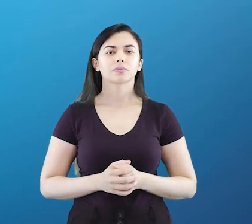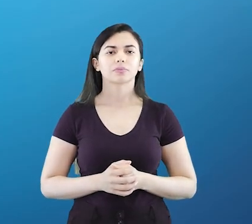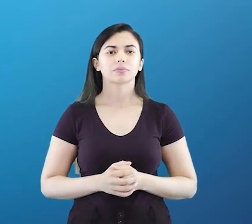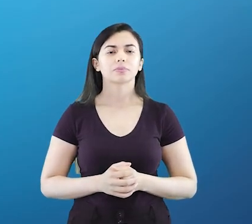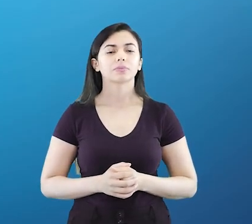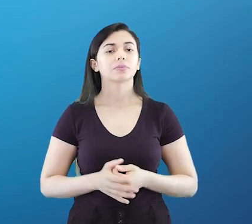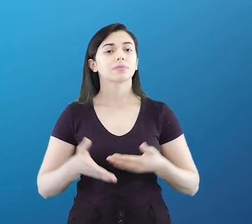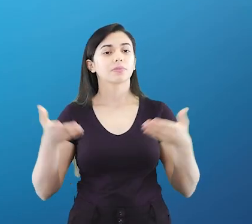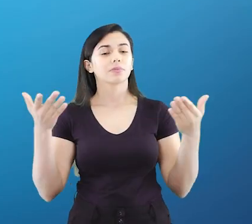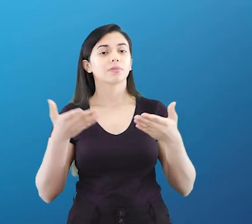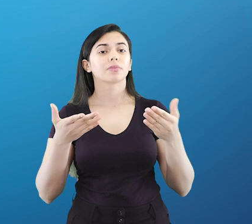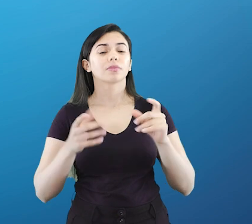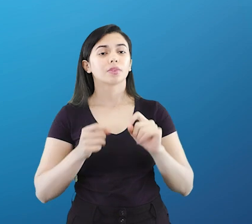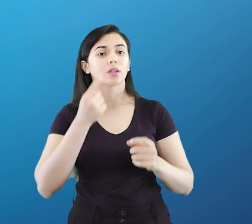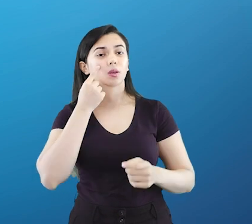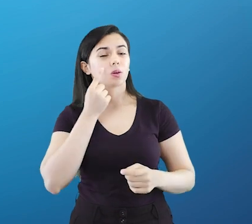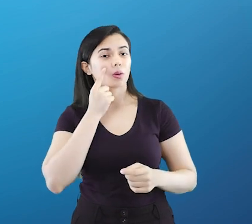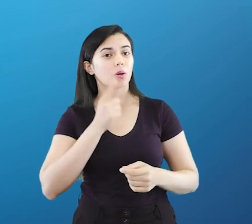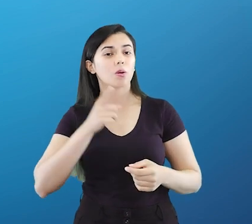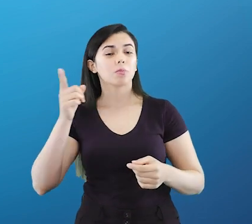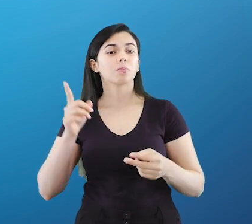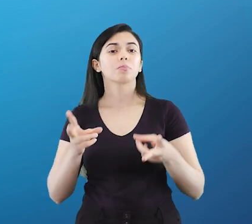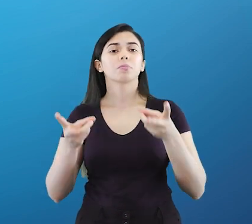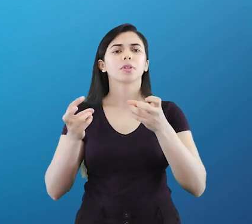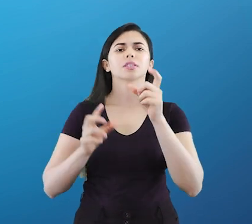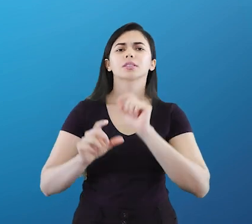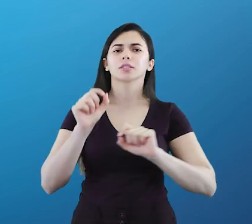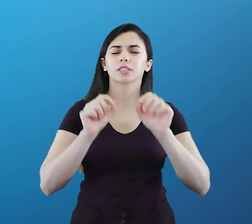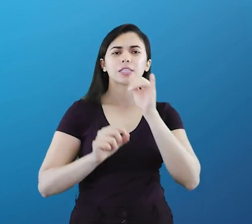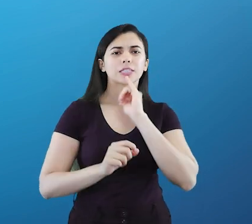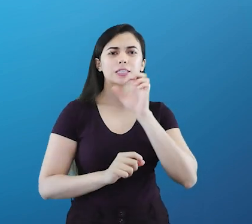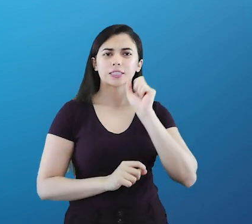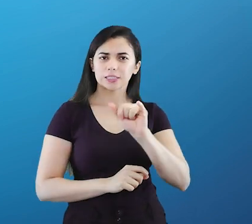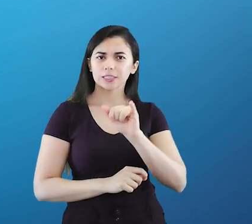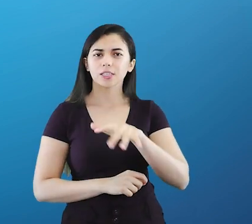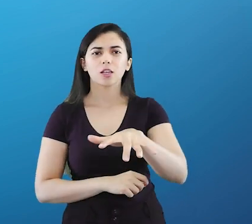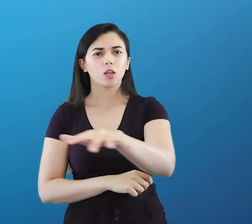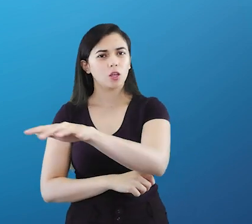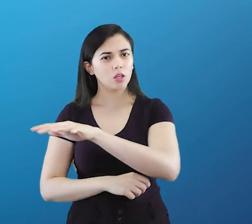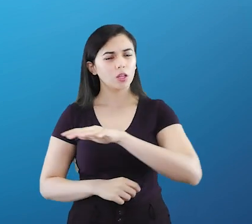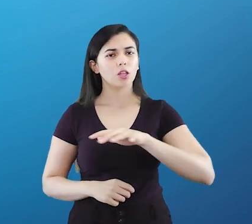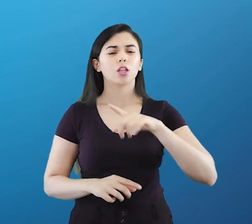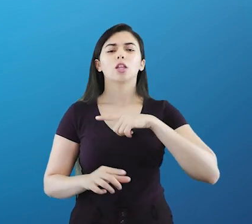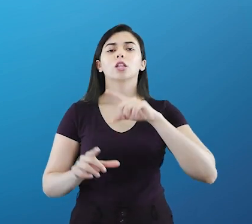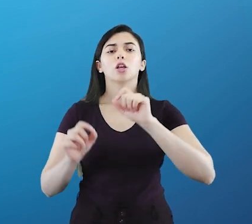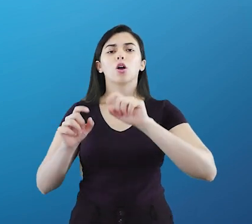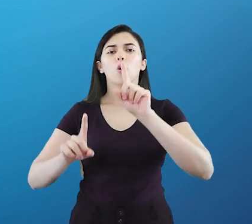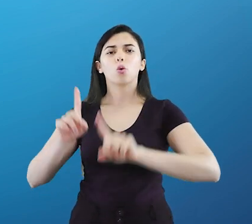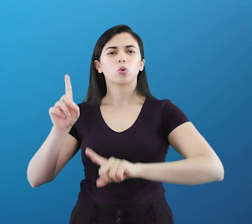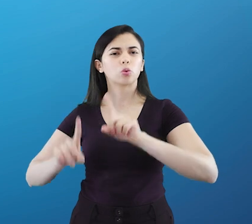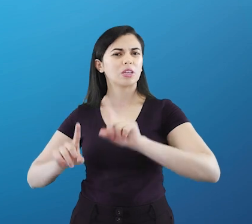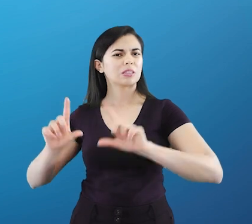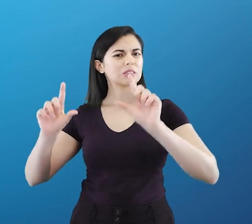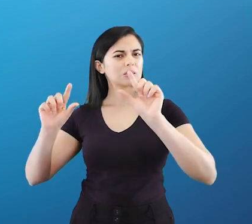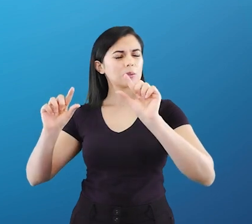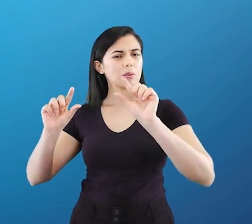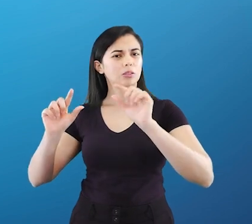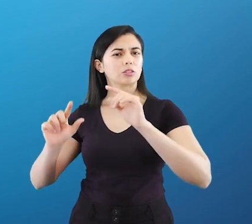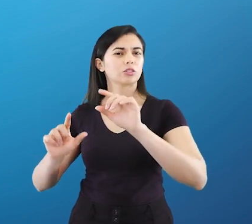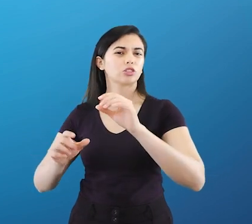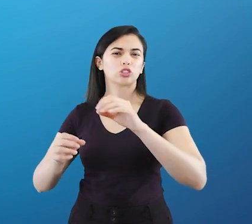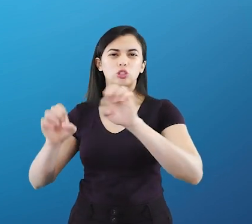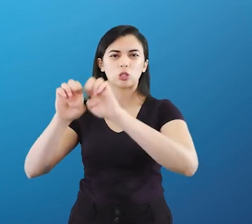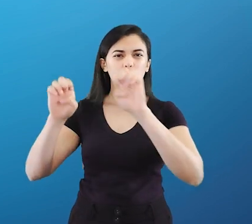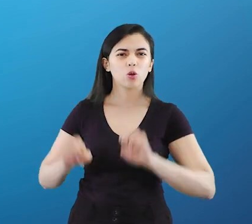com o mapa das internações versus saneamento. Então perceba que regiões com menor índice de saneamento, ou seja, nós temos